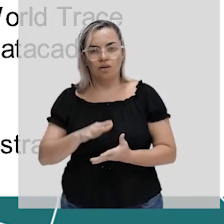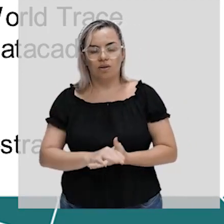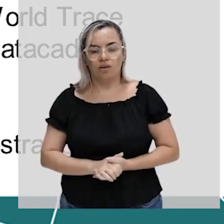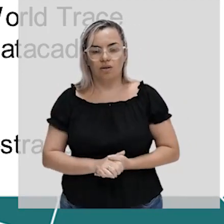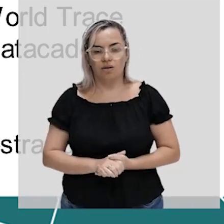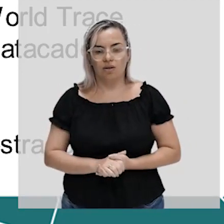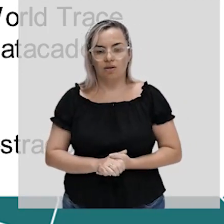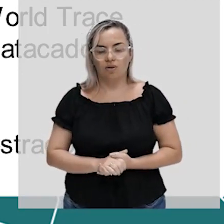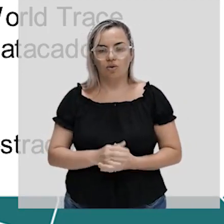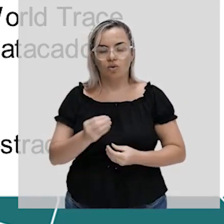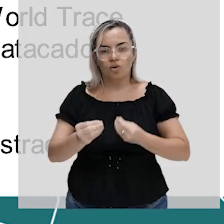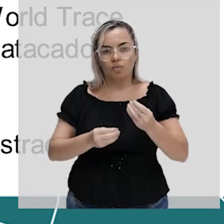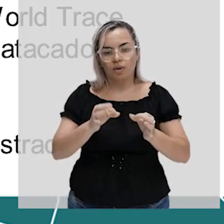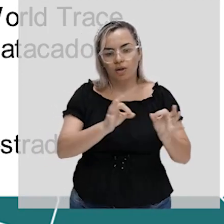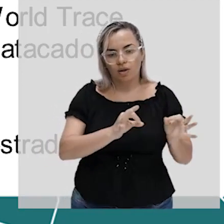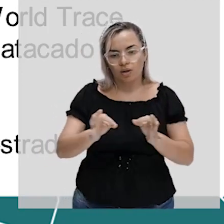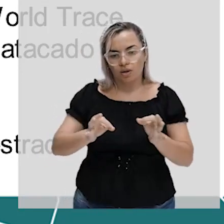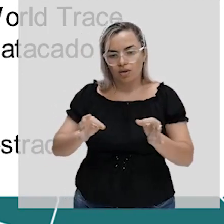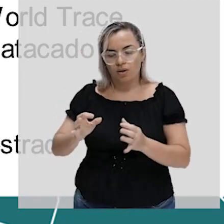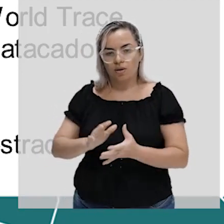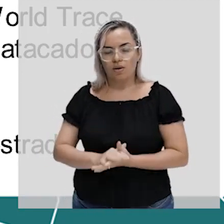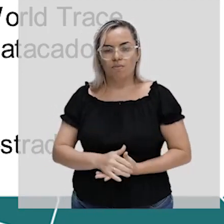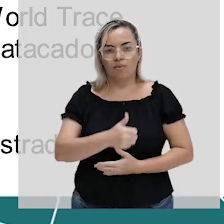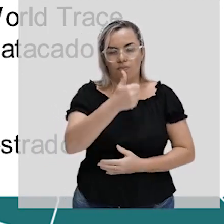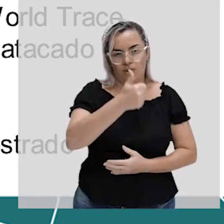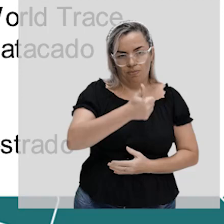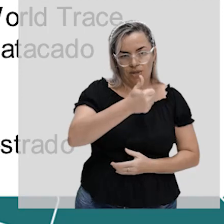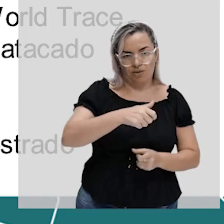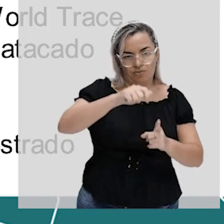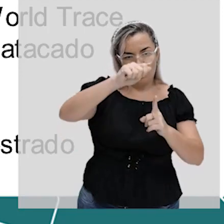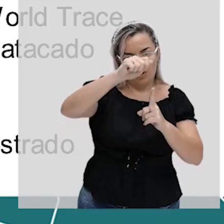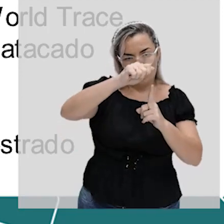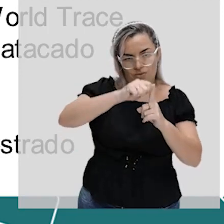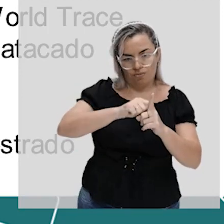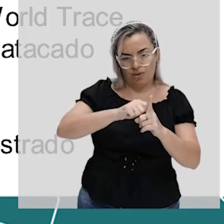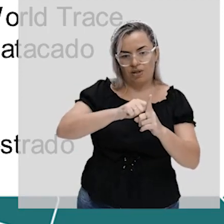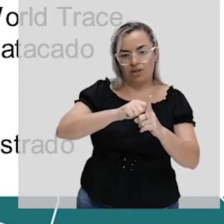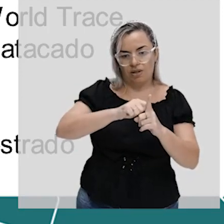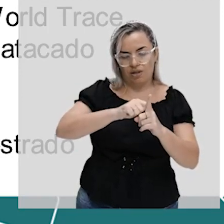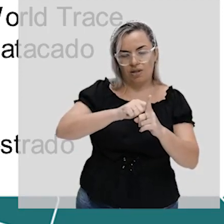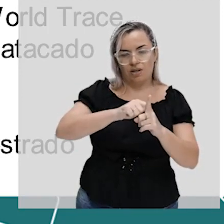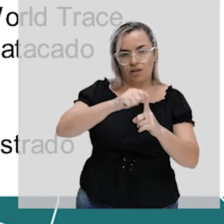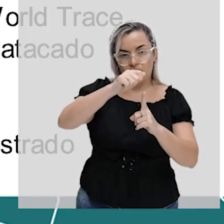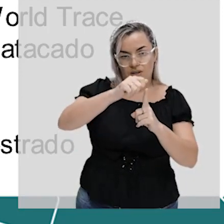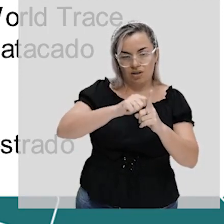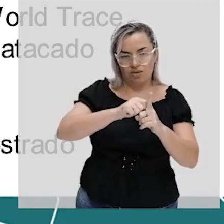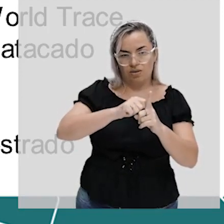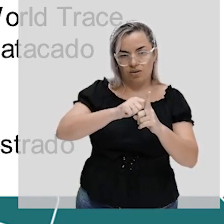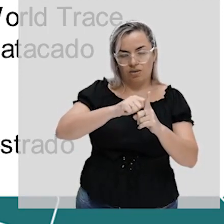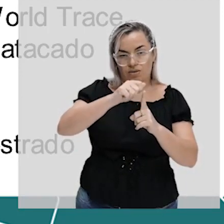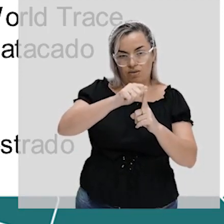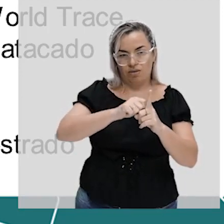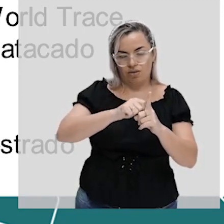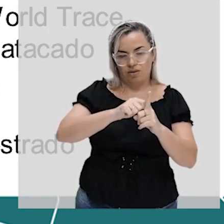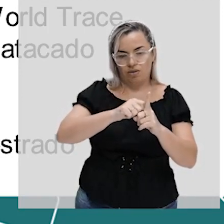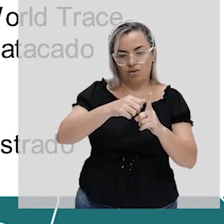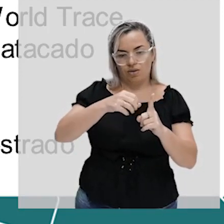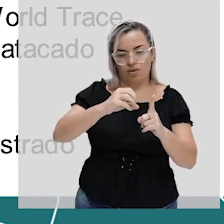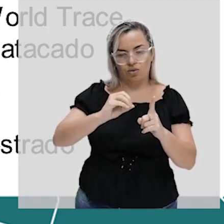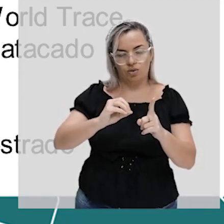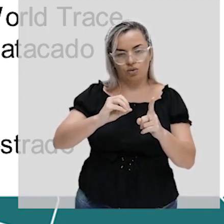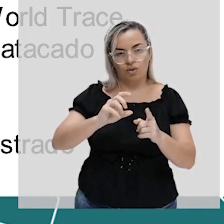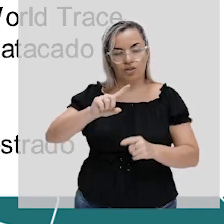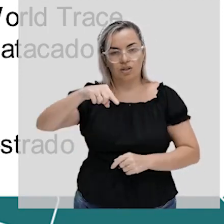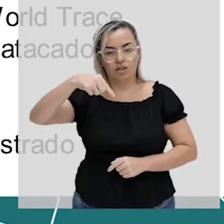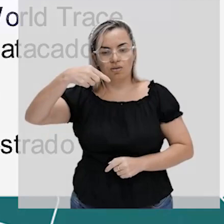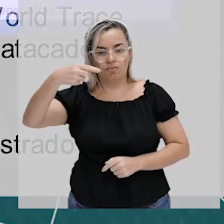primeiro vem o mês, depois vem o dia, né? Então, 9 do 11, 911. 911 é